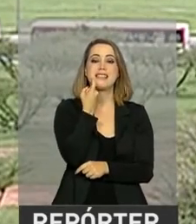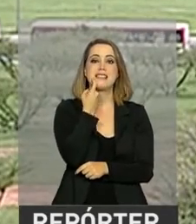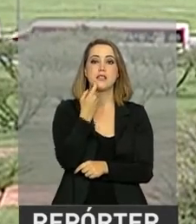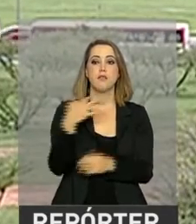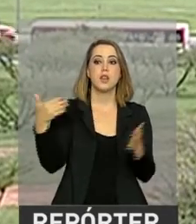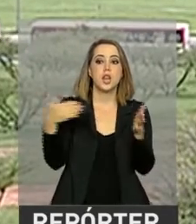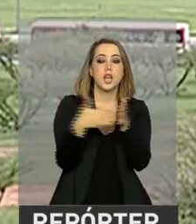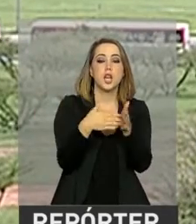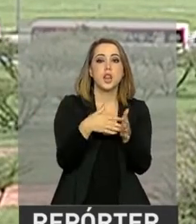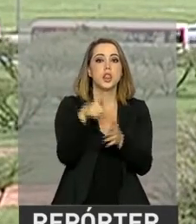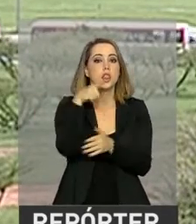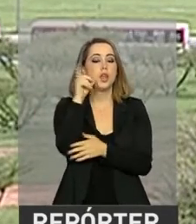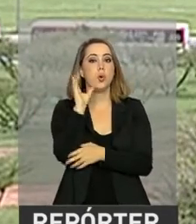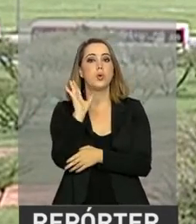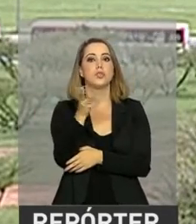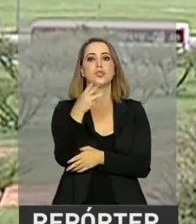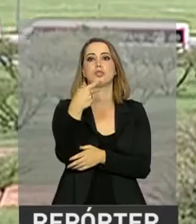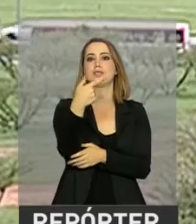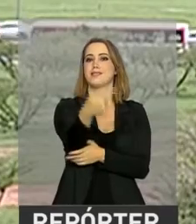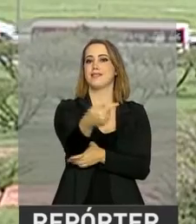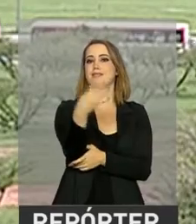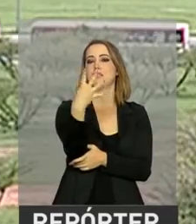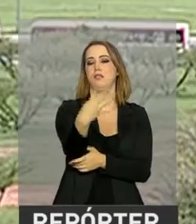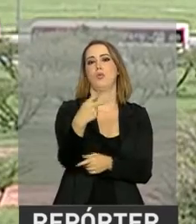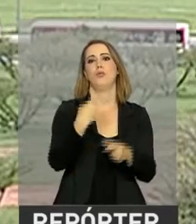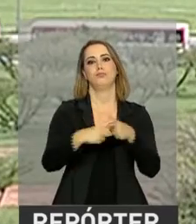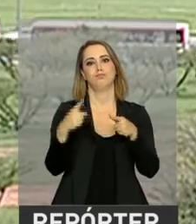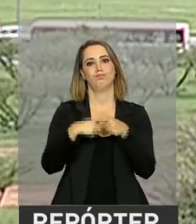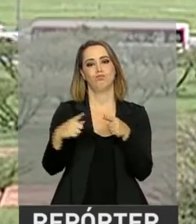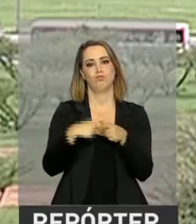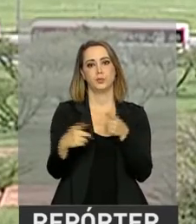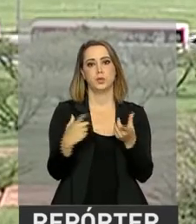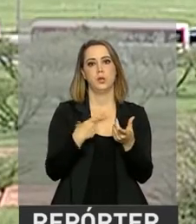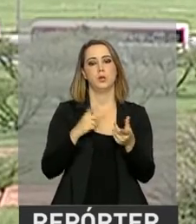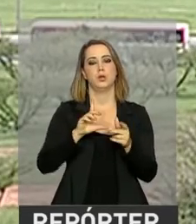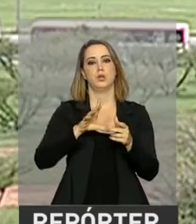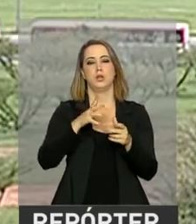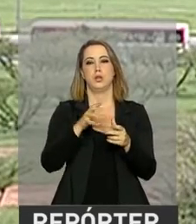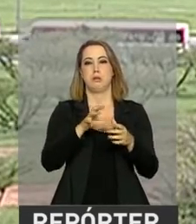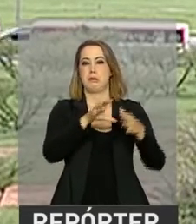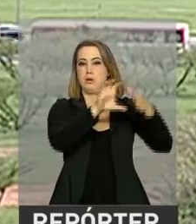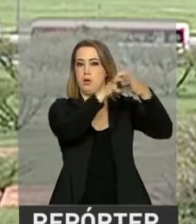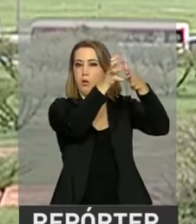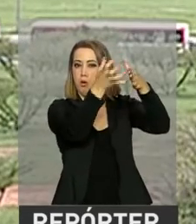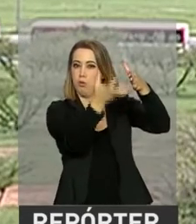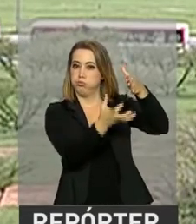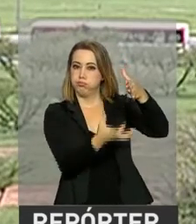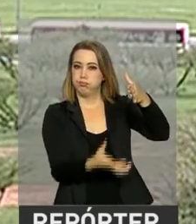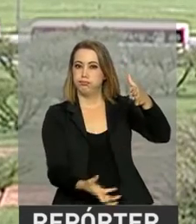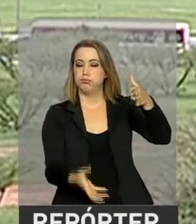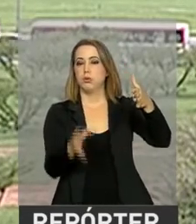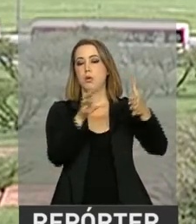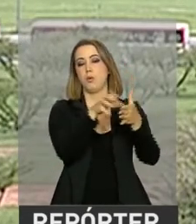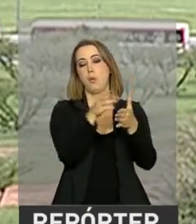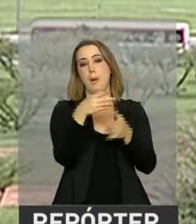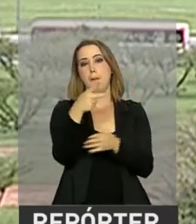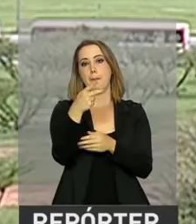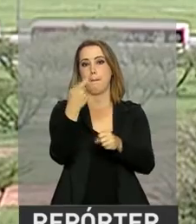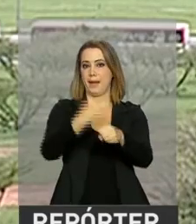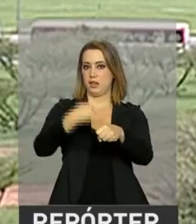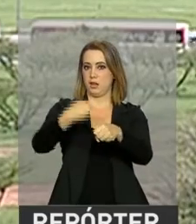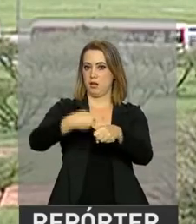foram registradas 74 ocorrências sendo que é mais grave foi o deslocamento de um pedaço da chamada pedra do quitandinha